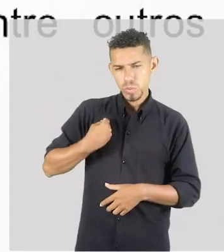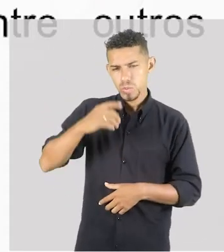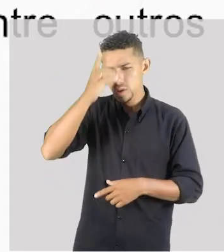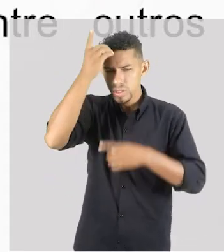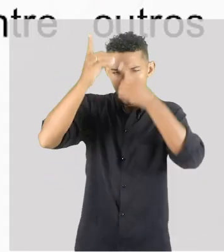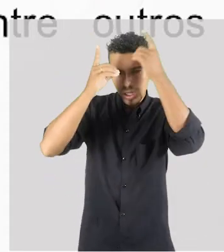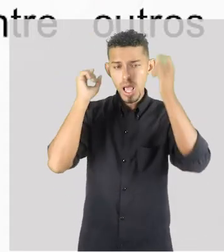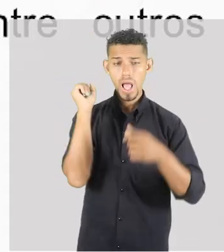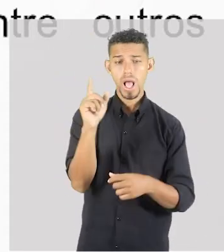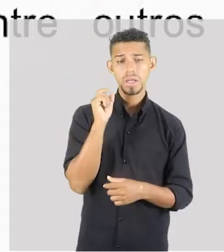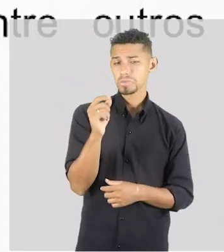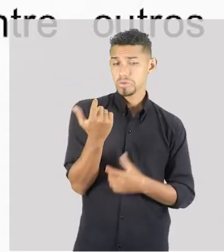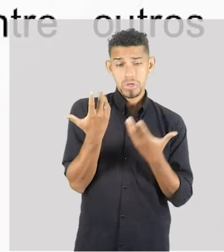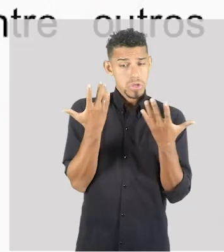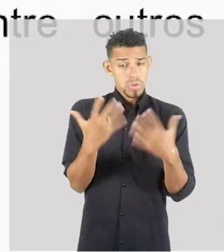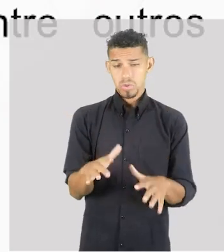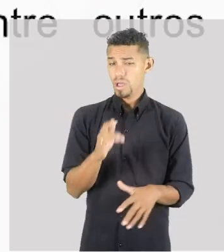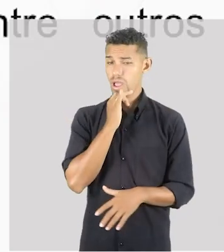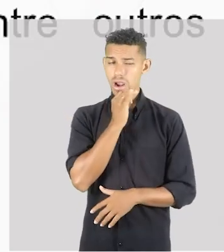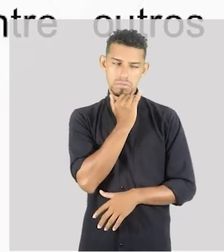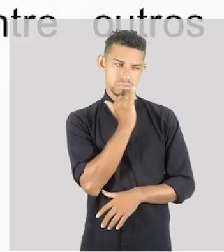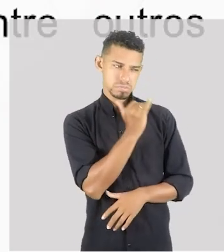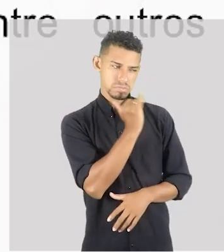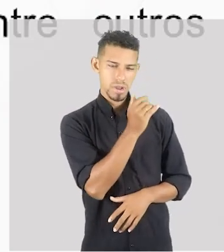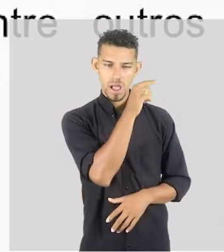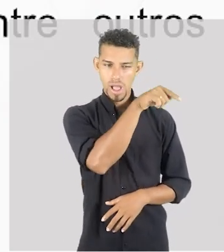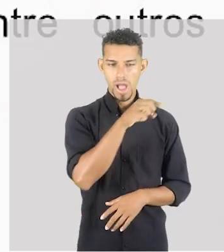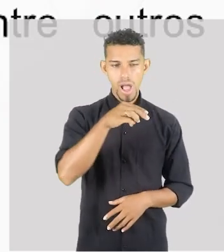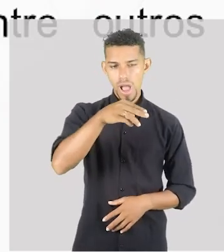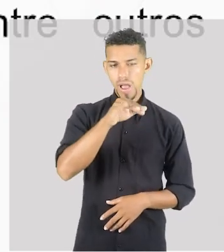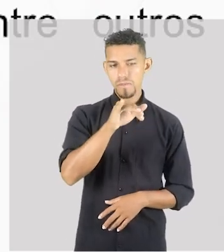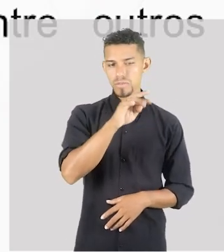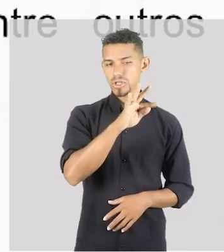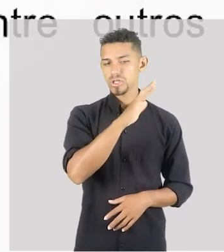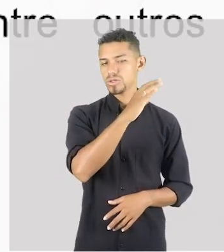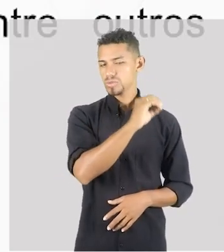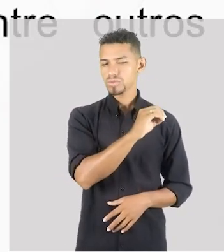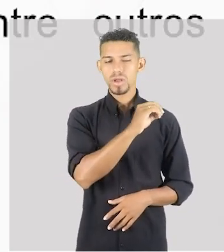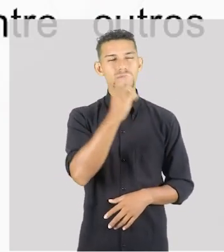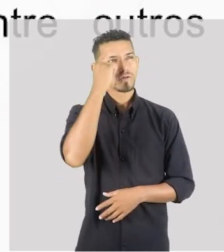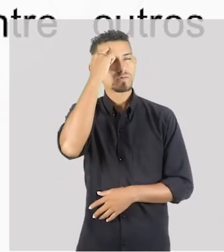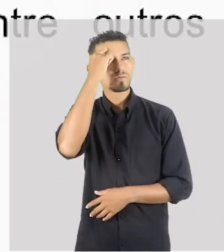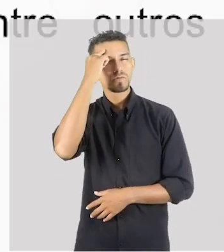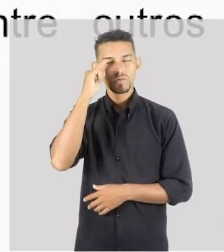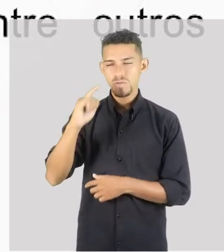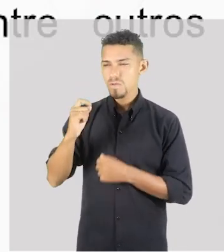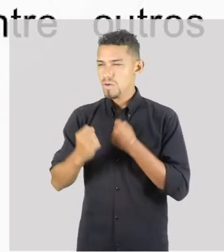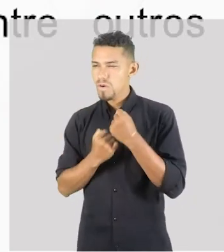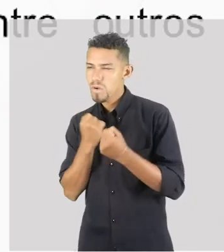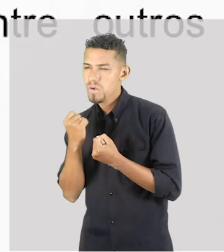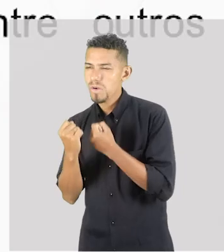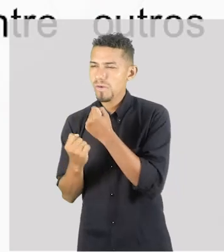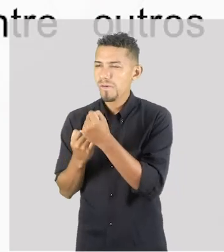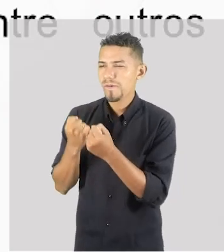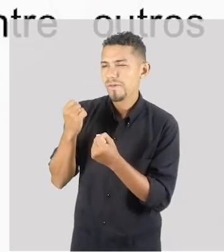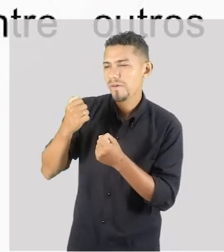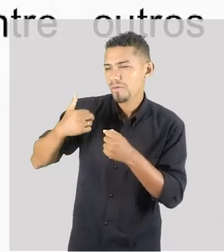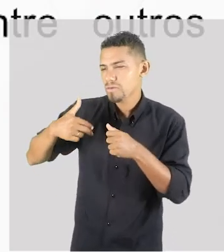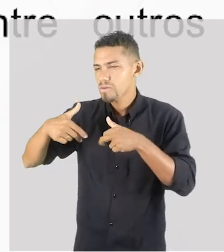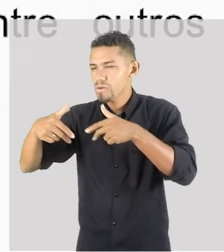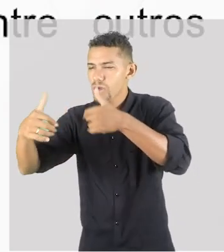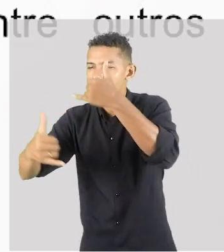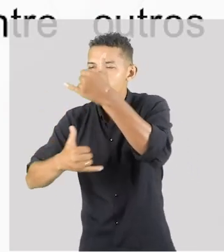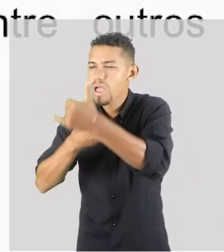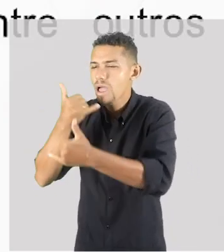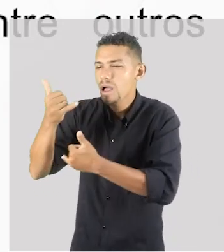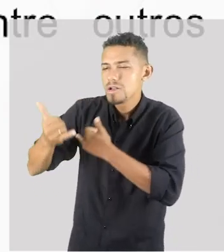não quis saber de contar aos ministros. Desceu com ela para o jardim, correu com ela nos gramados,